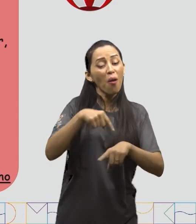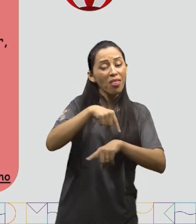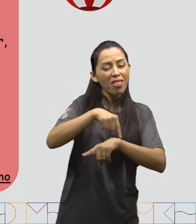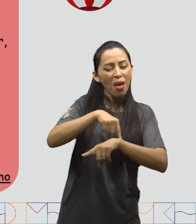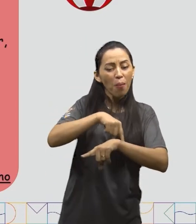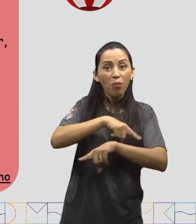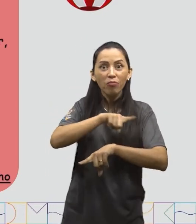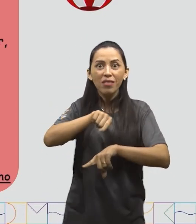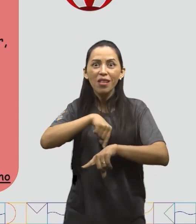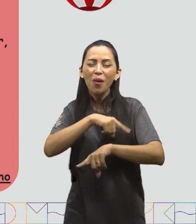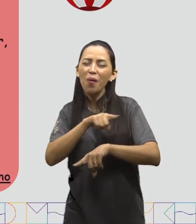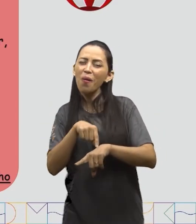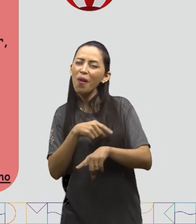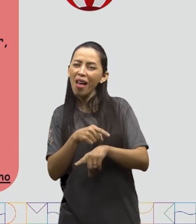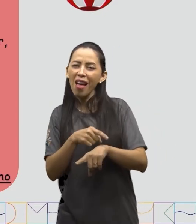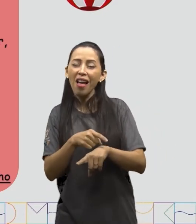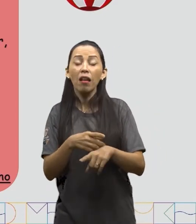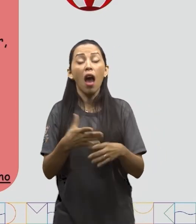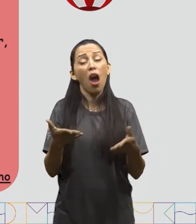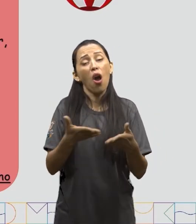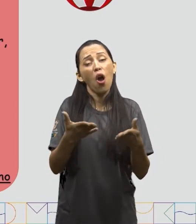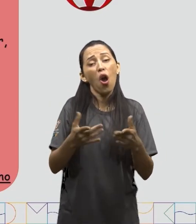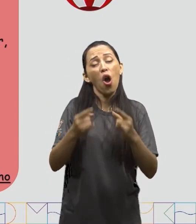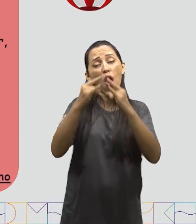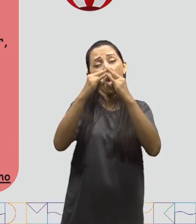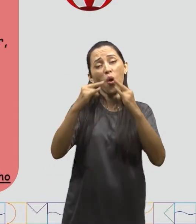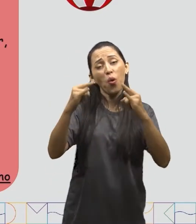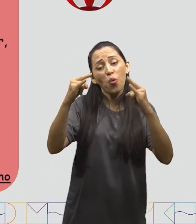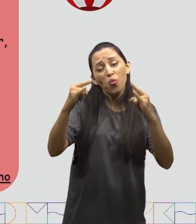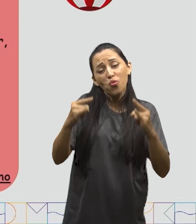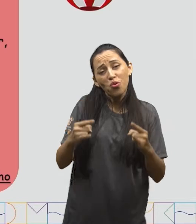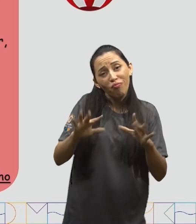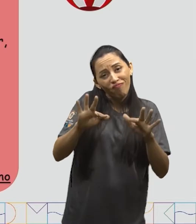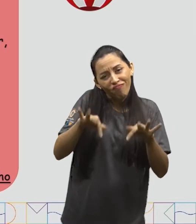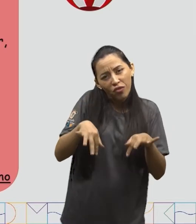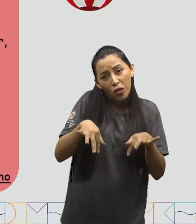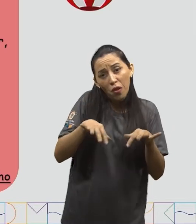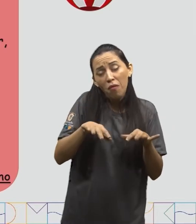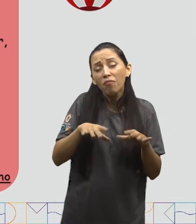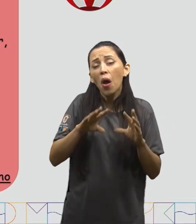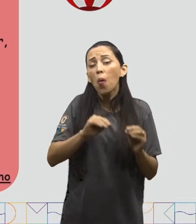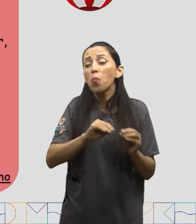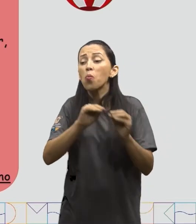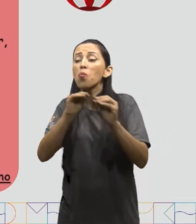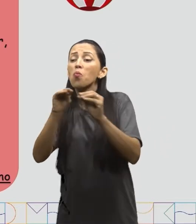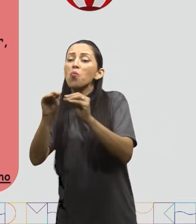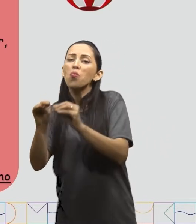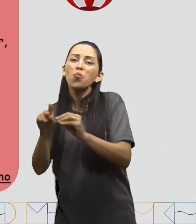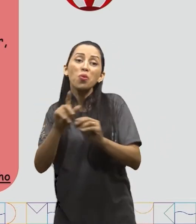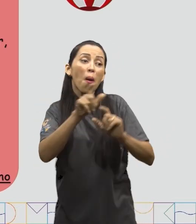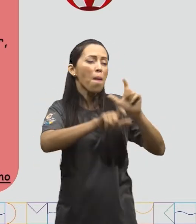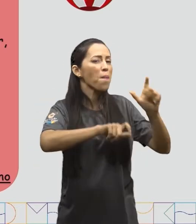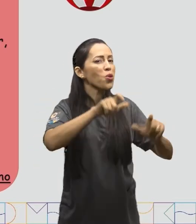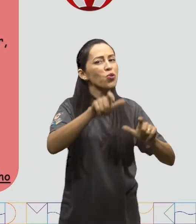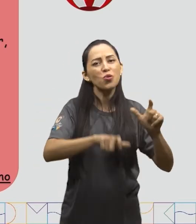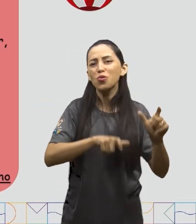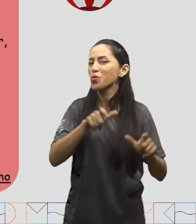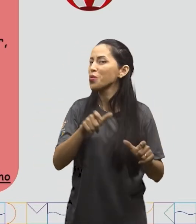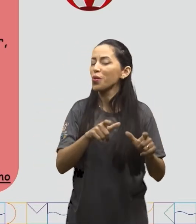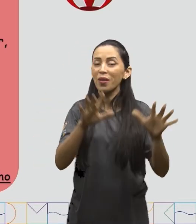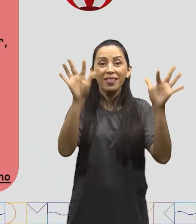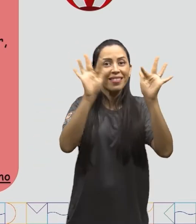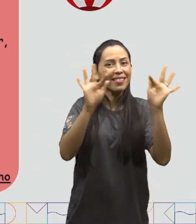tempo circular. O circo vai embora, mas deixa um brilho contente na cara de toda a